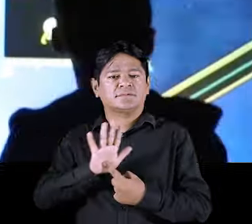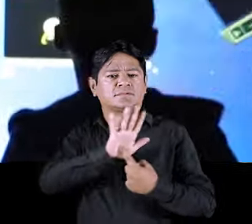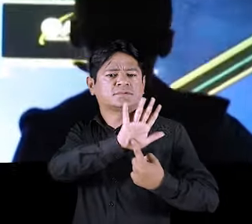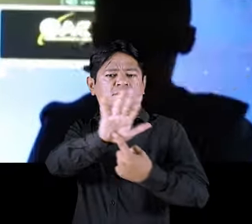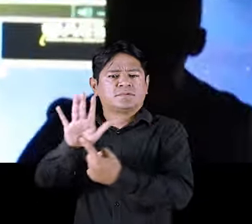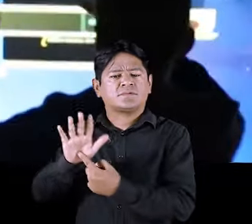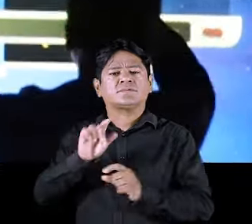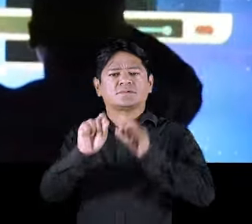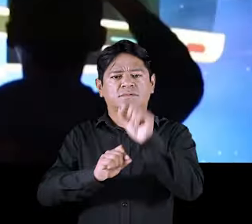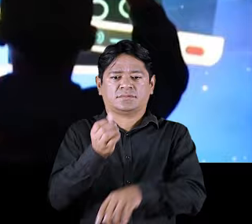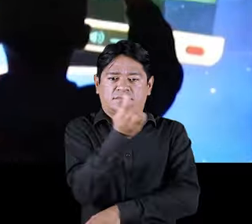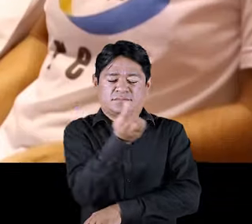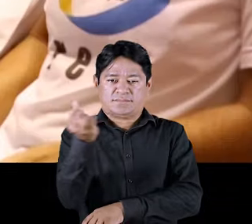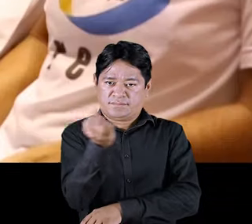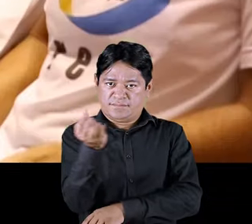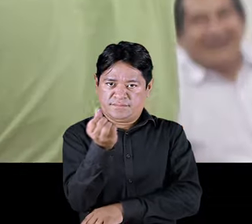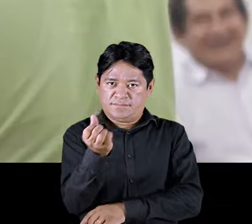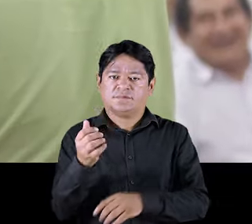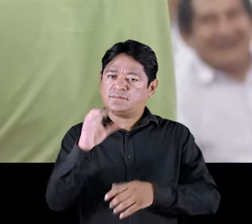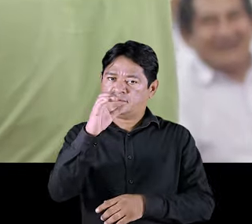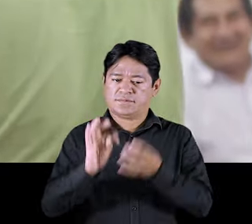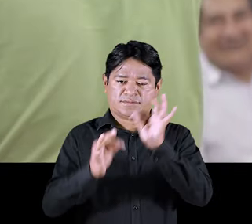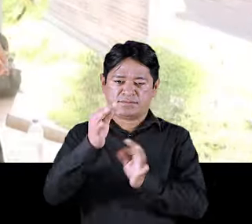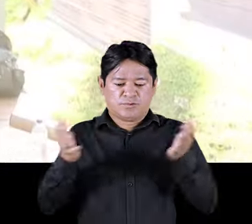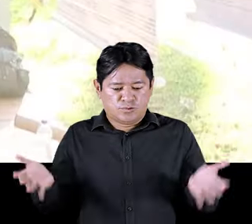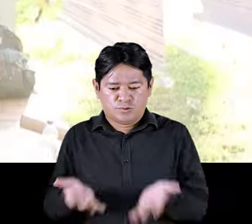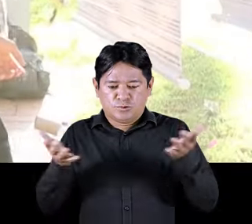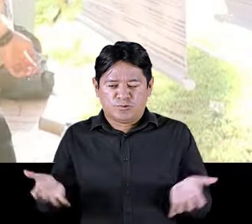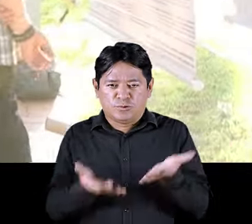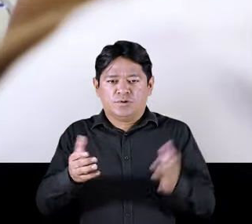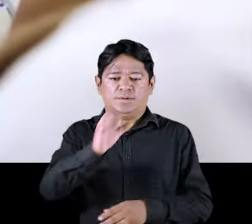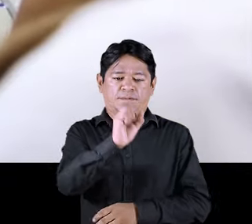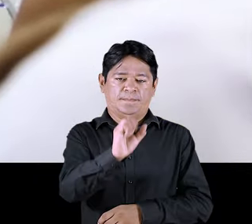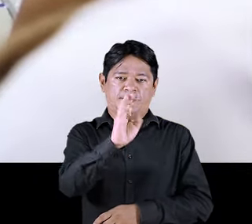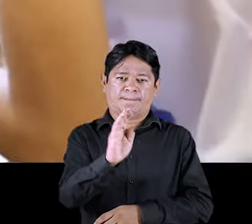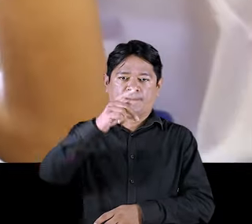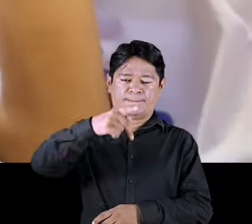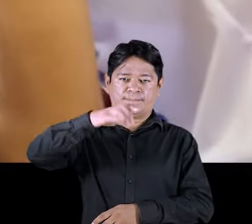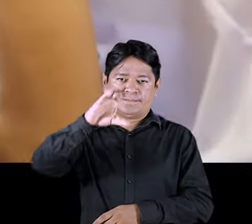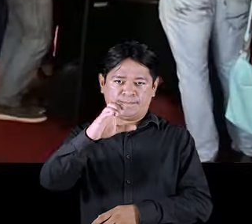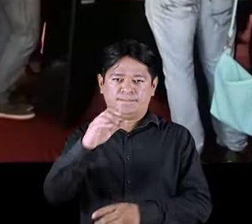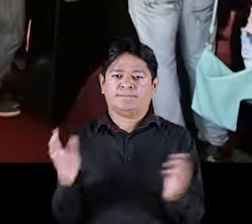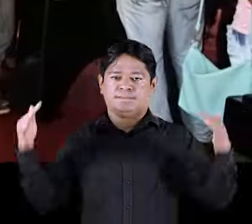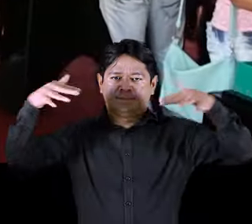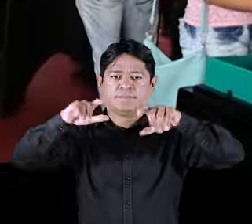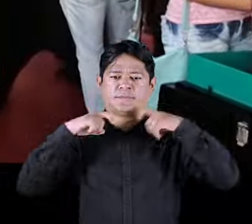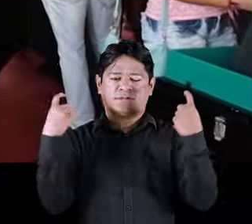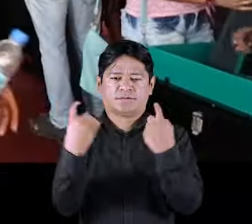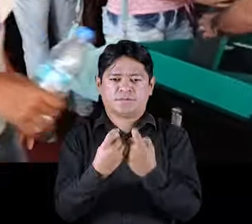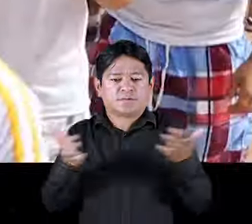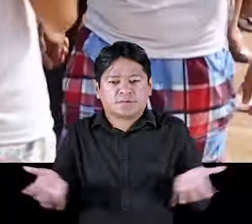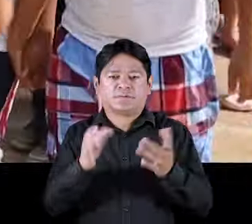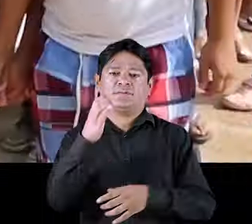sediou o maior evento de ciência e tecnologia do Brasil, a 66ª Reunião Anual da Sociedade Brasileira para